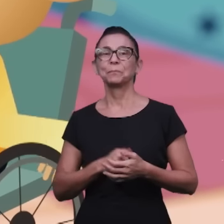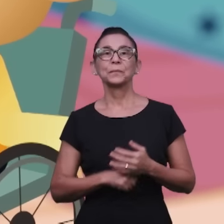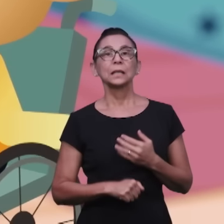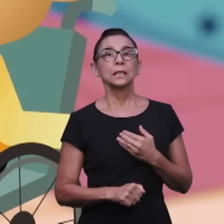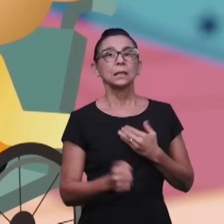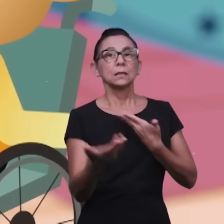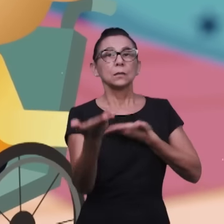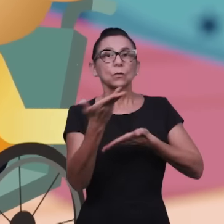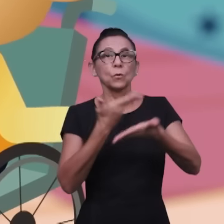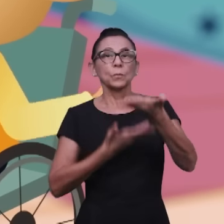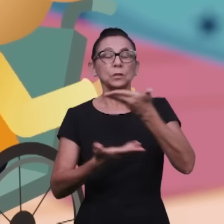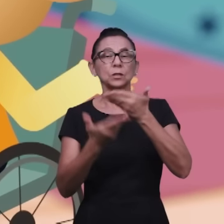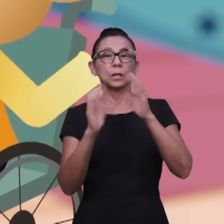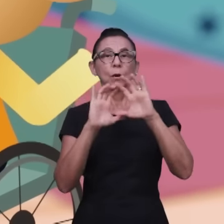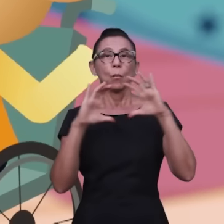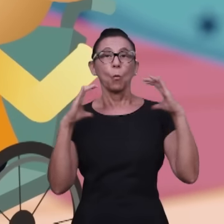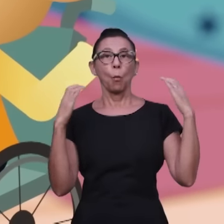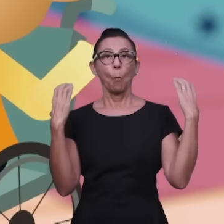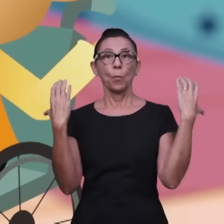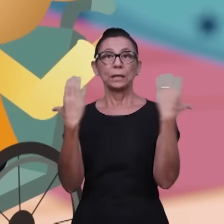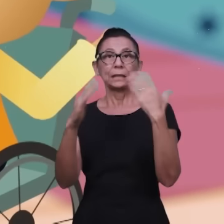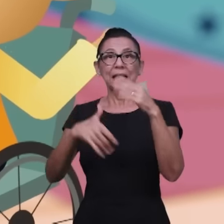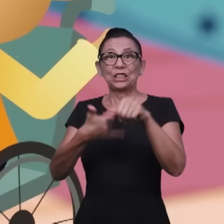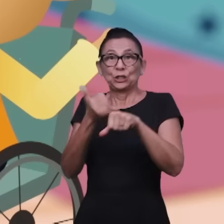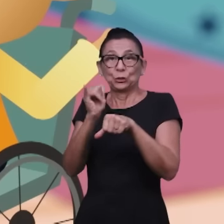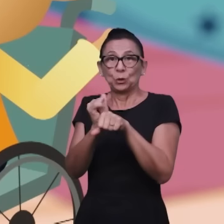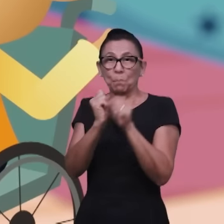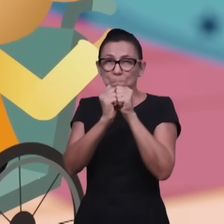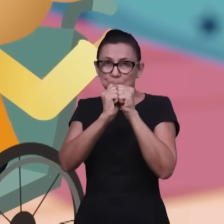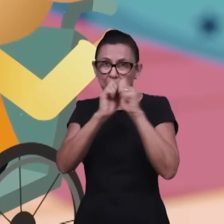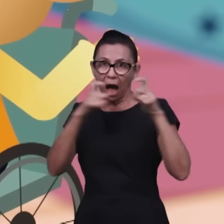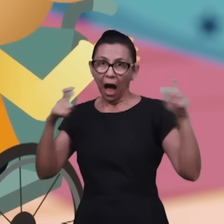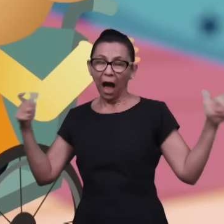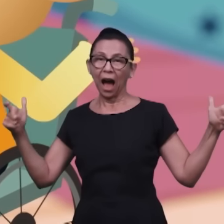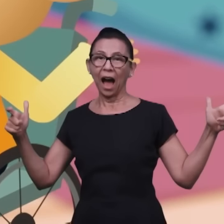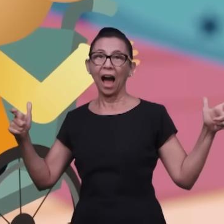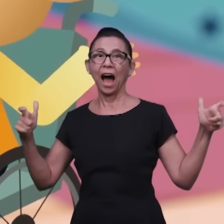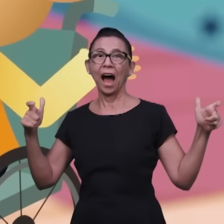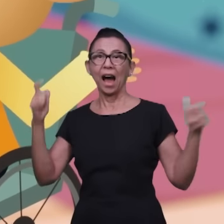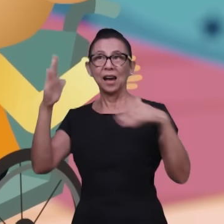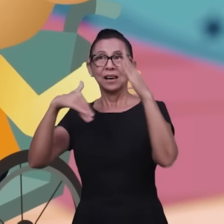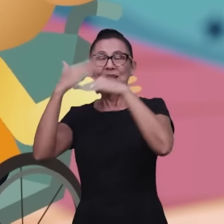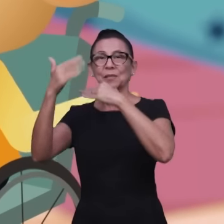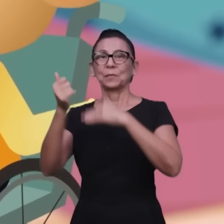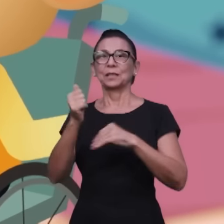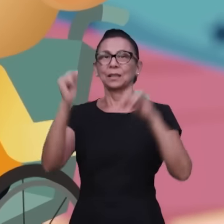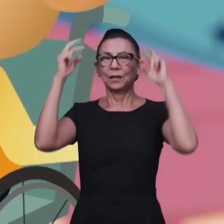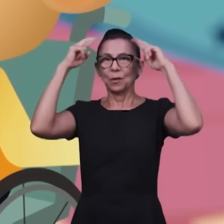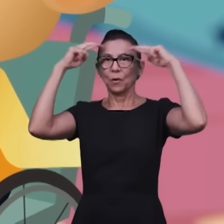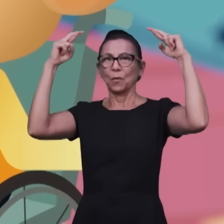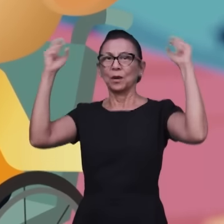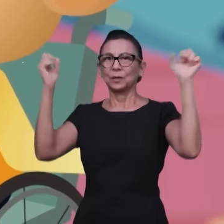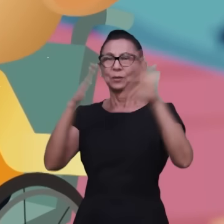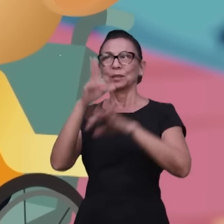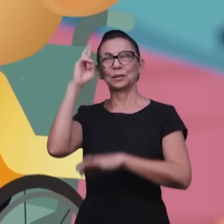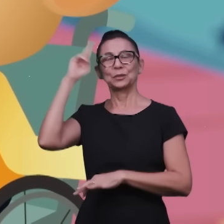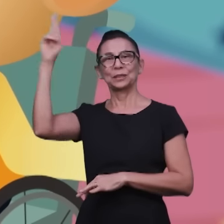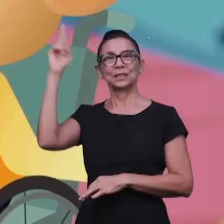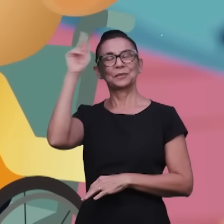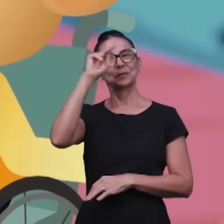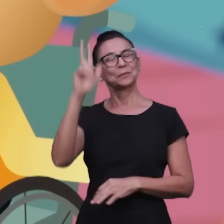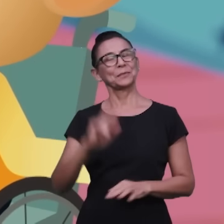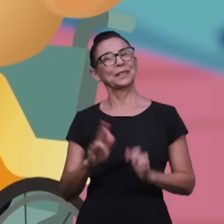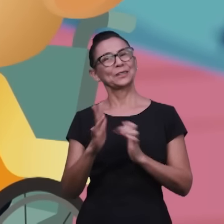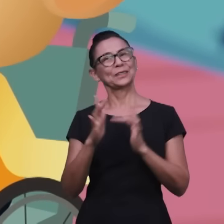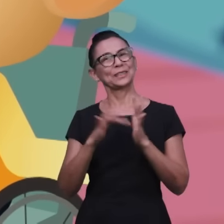nossa comunidade no YouTube vai ficar cada dia maior e mais forte, para a honra e glória do Senhor. Amém, Guga! A paz